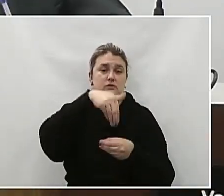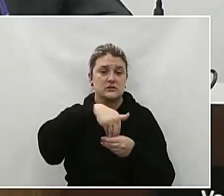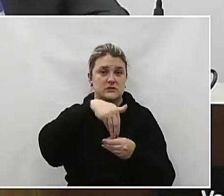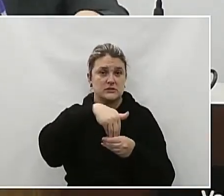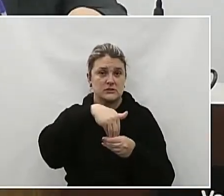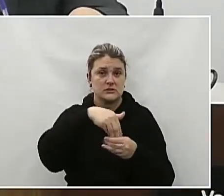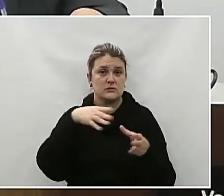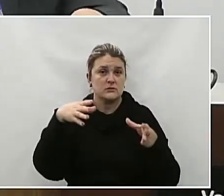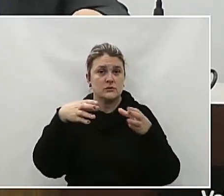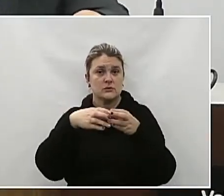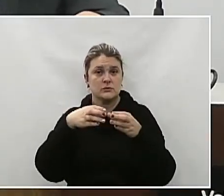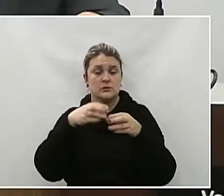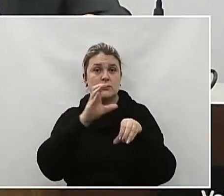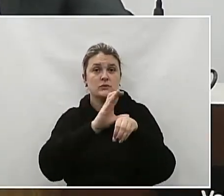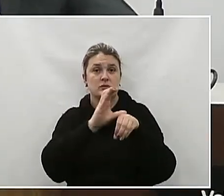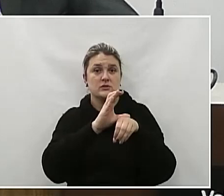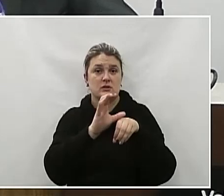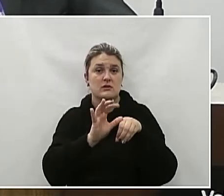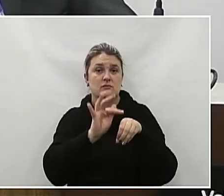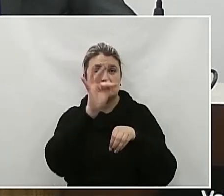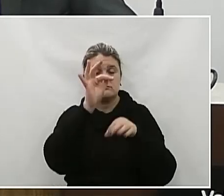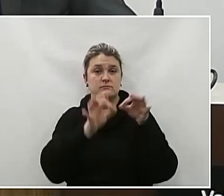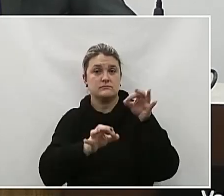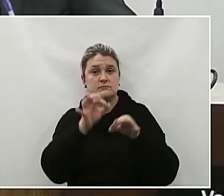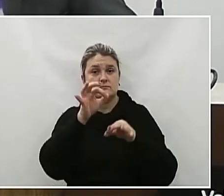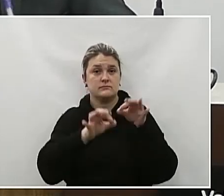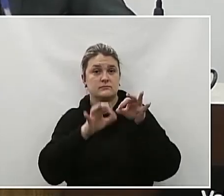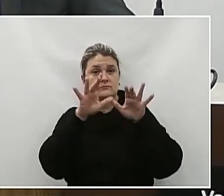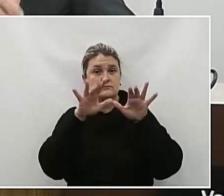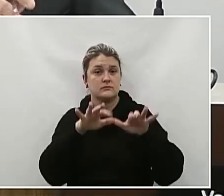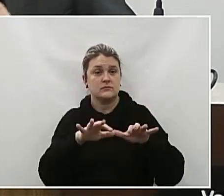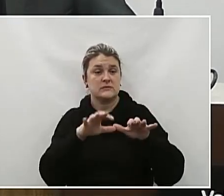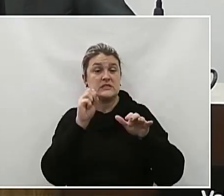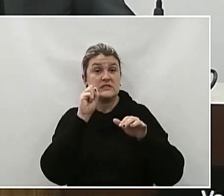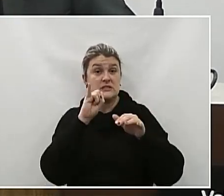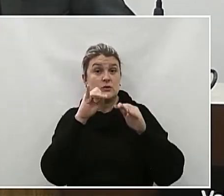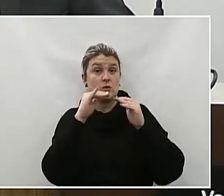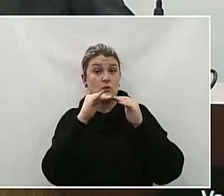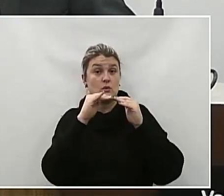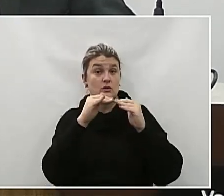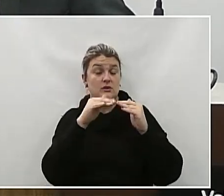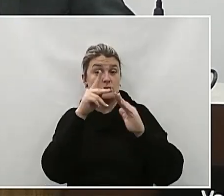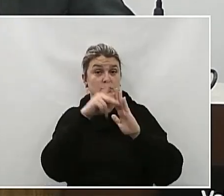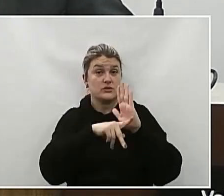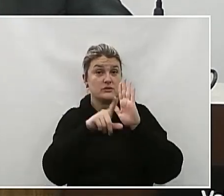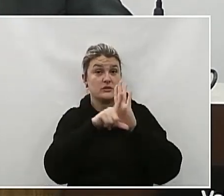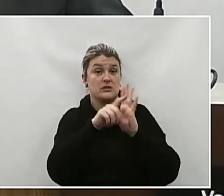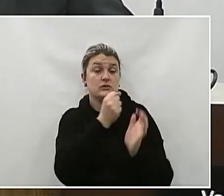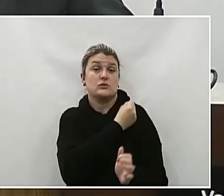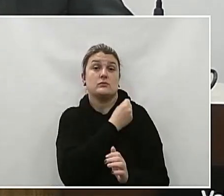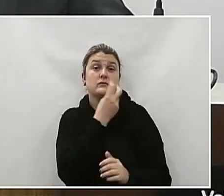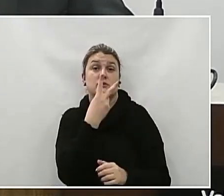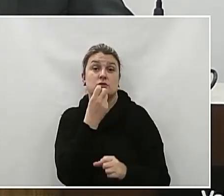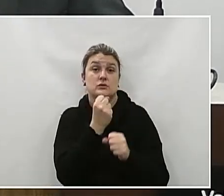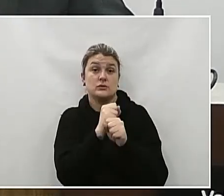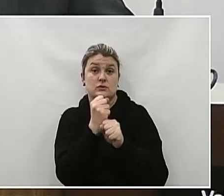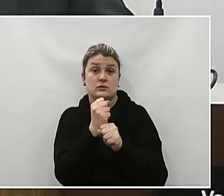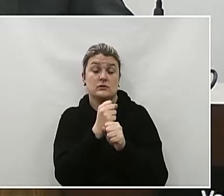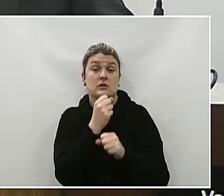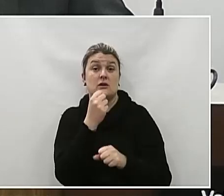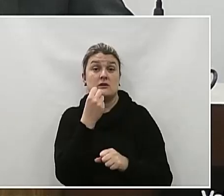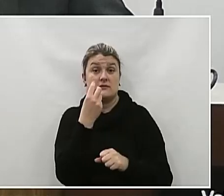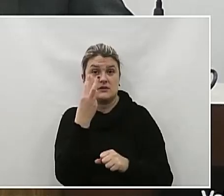Fundamentado Da comissão de constituição Justiça e redação final Favorável Ao projeto de lei ordinária Número 28 de 2023